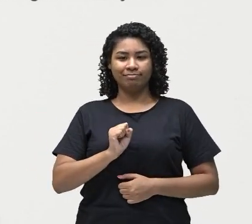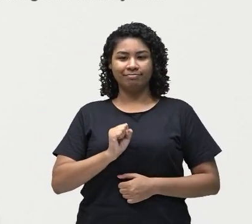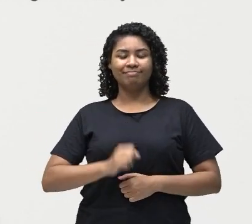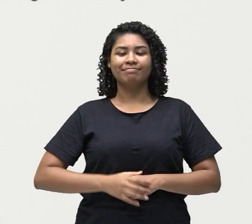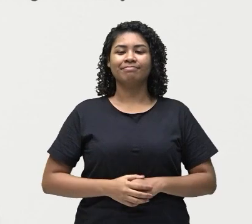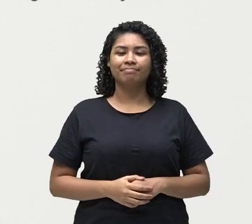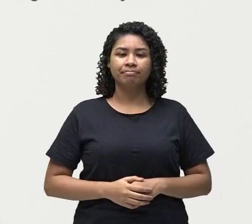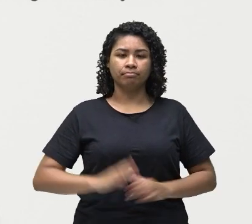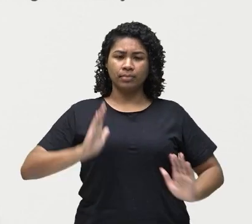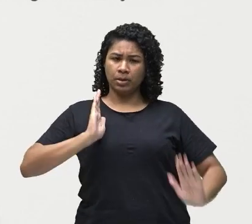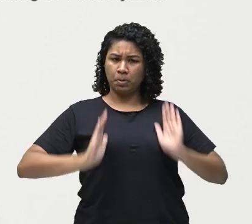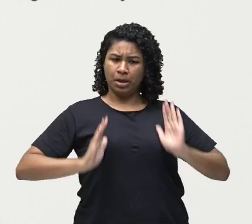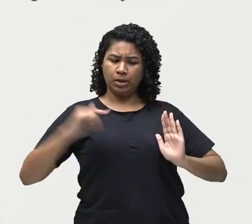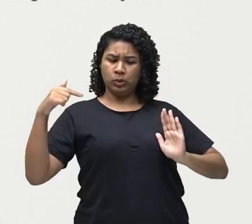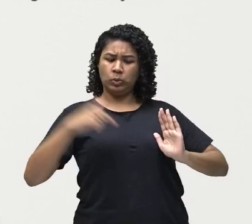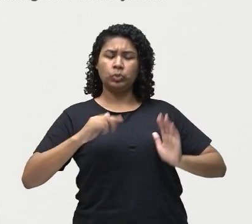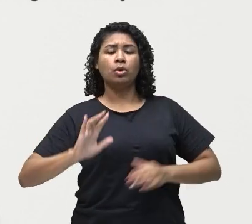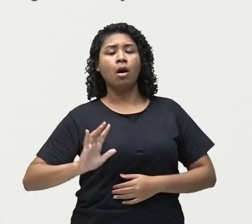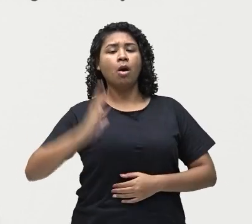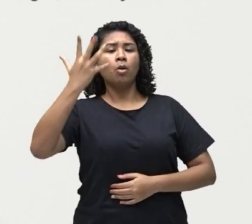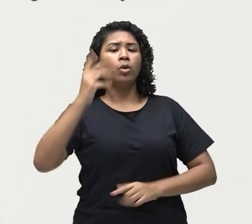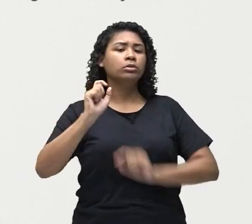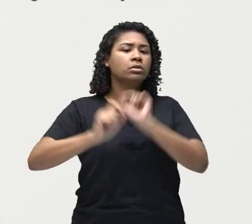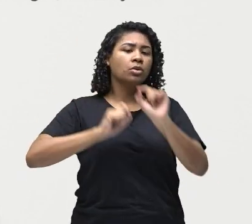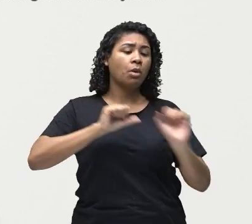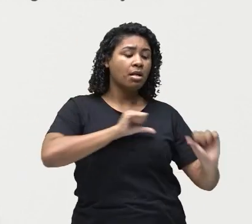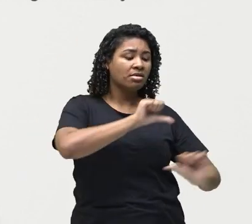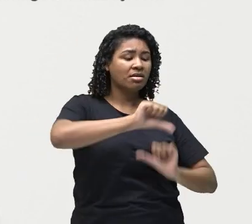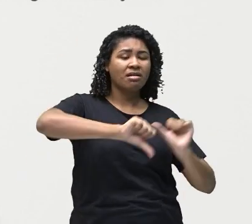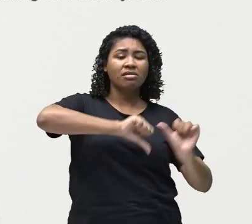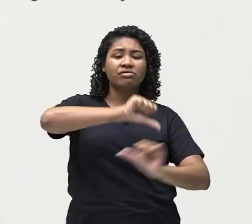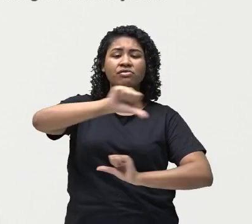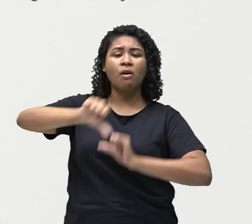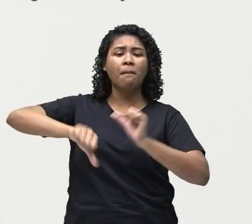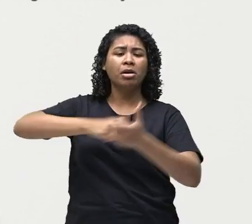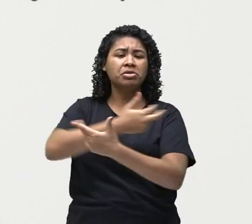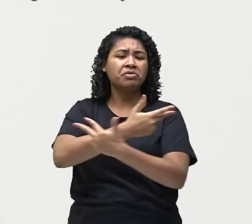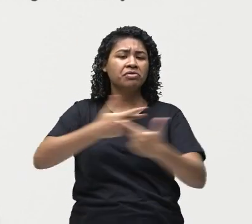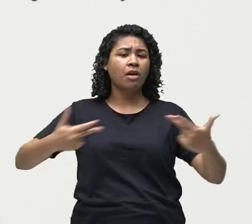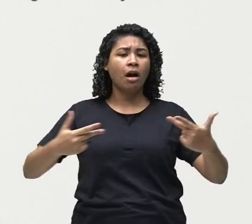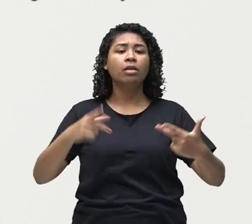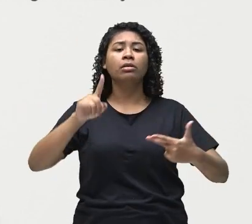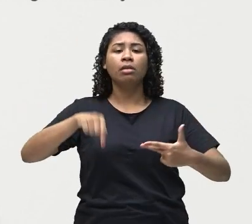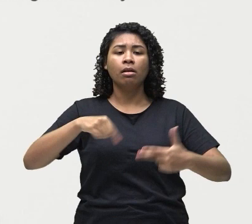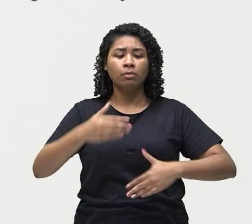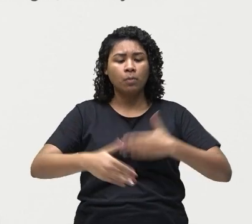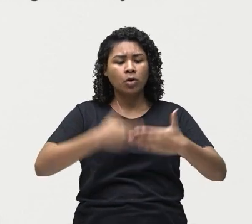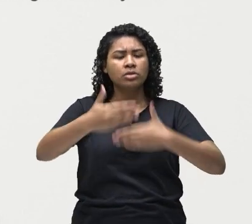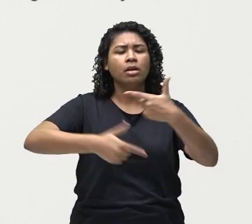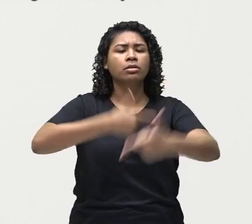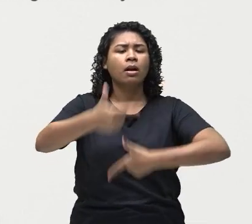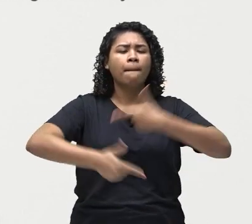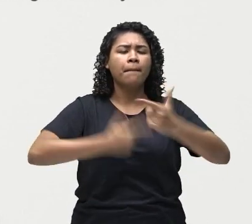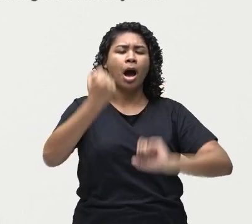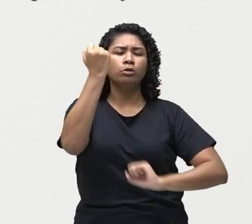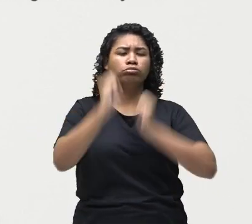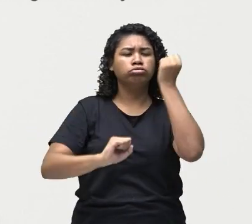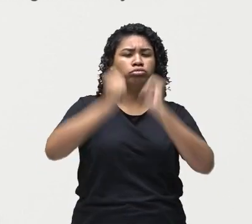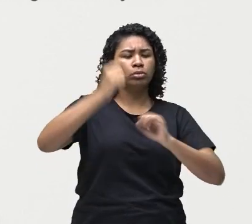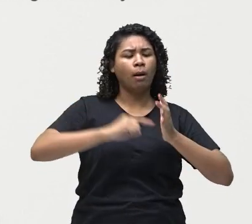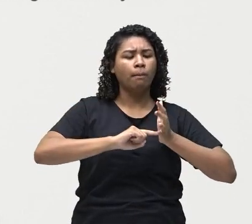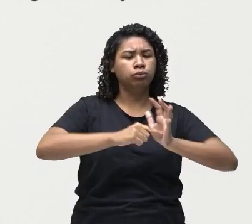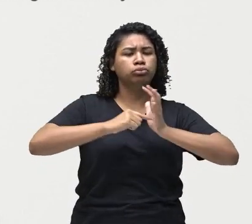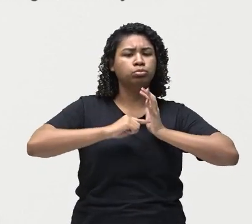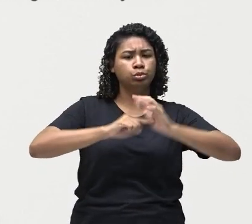período lá em que ocorre as transições e a introdução dos novos processos de manufatura né então é importante